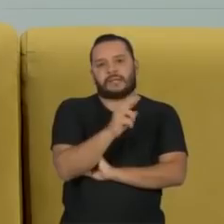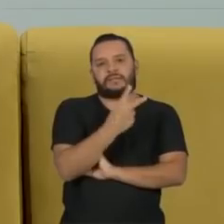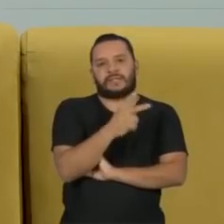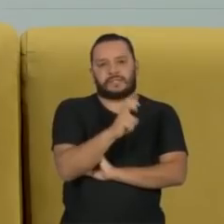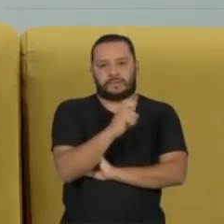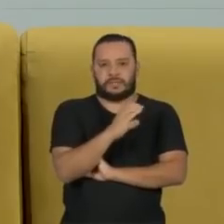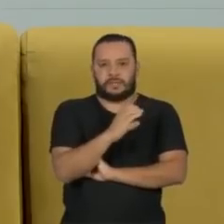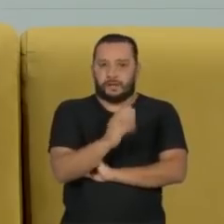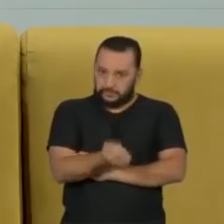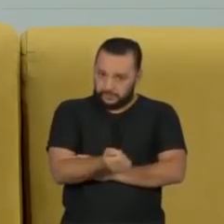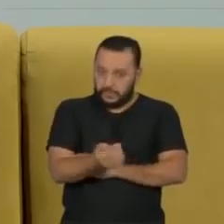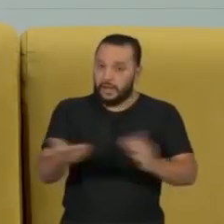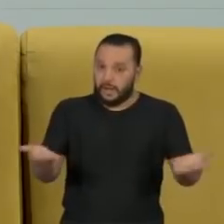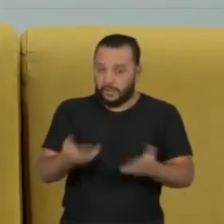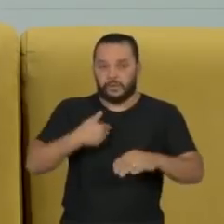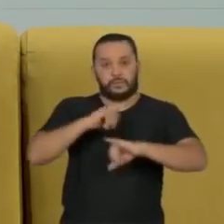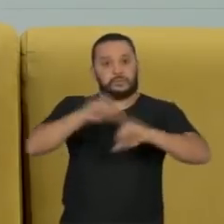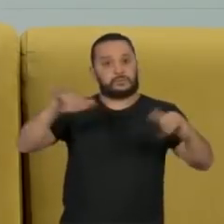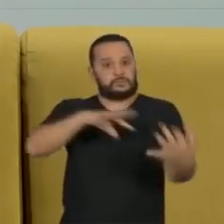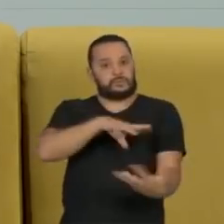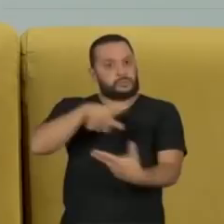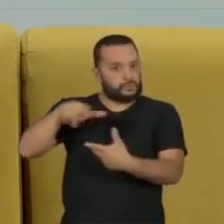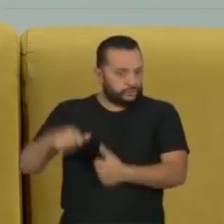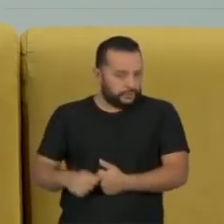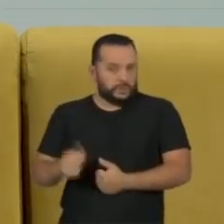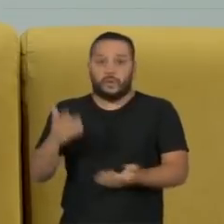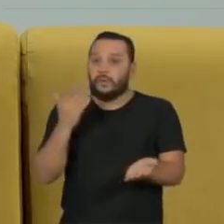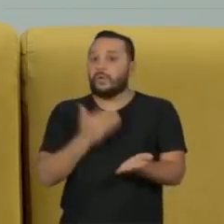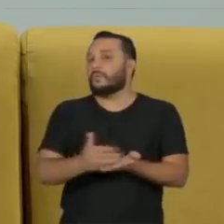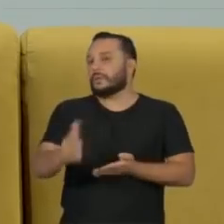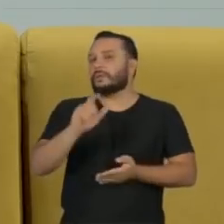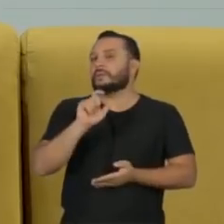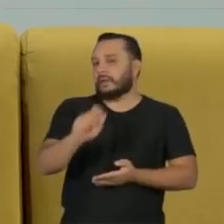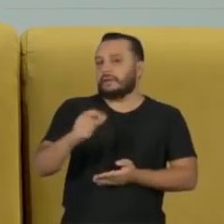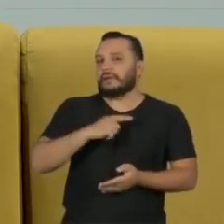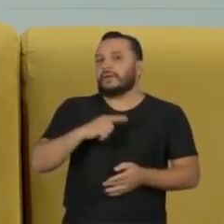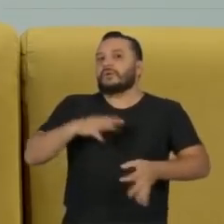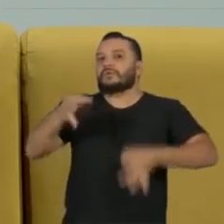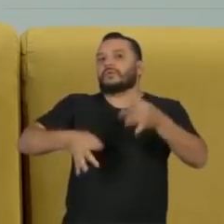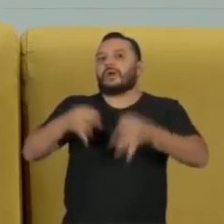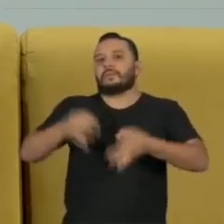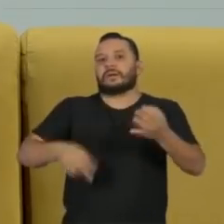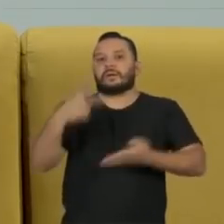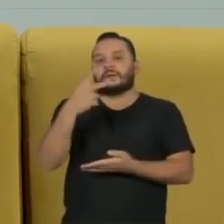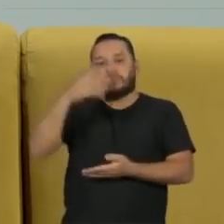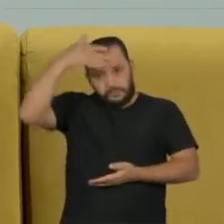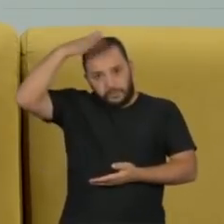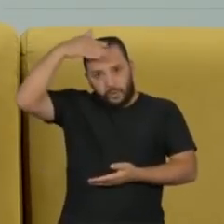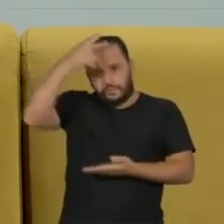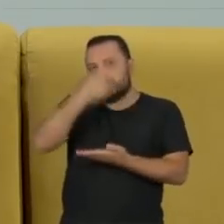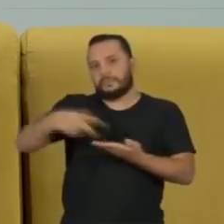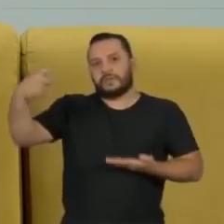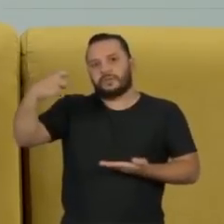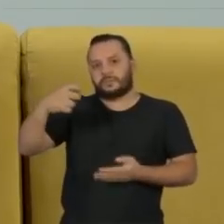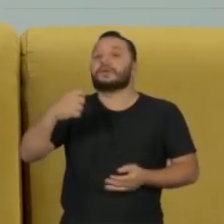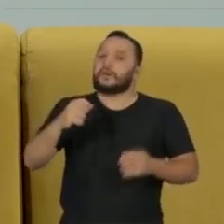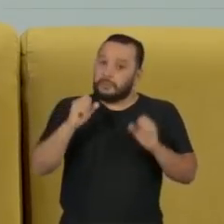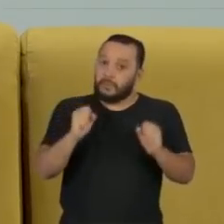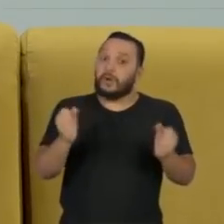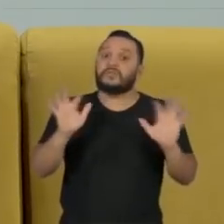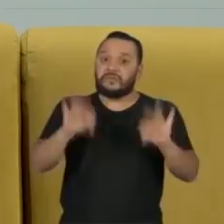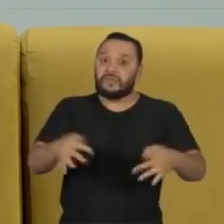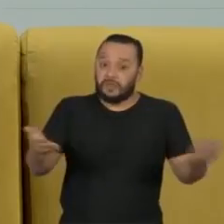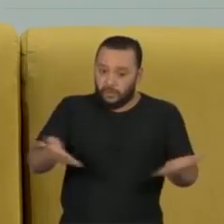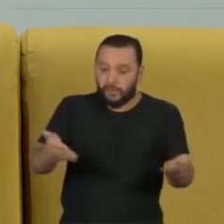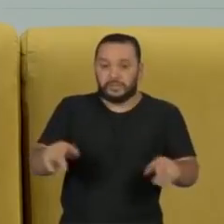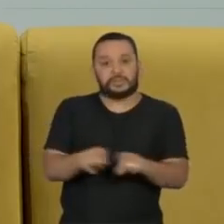4,25. Agora nós vamos para as notícias internacionais. Começamos com o julgamento do impeachment do presidente norte-americano, que pode acabar hoje. E